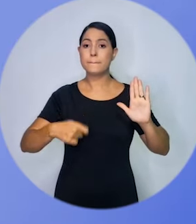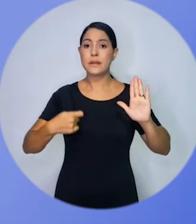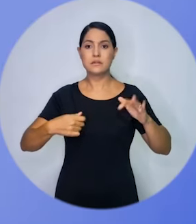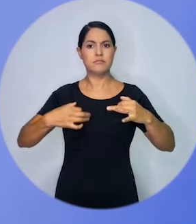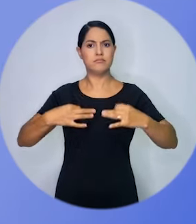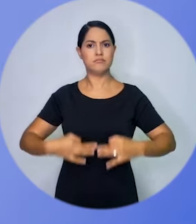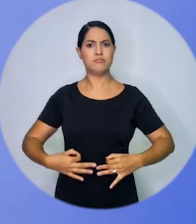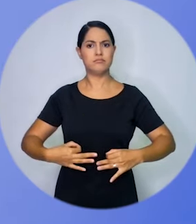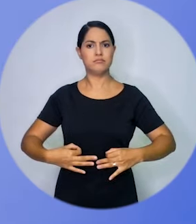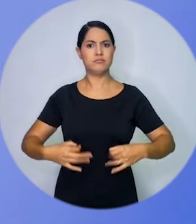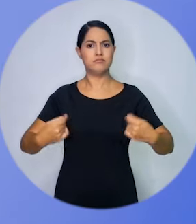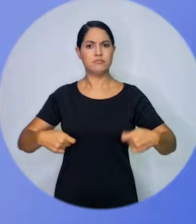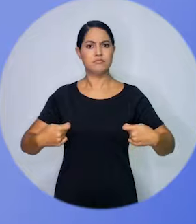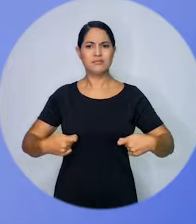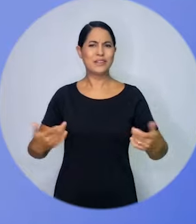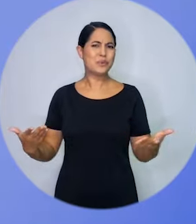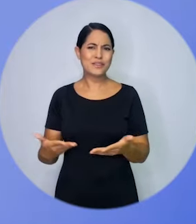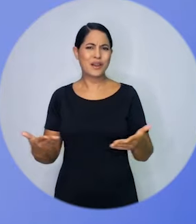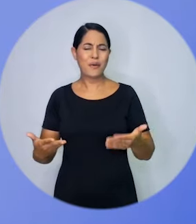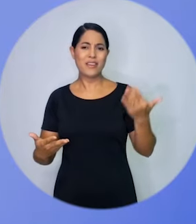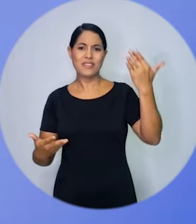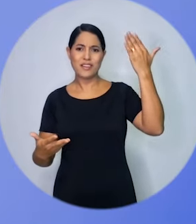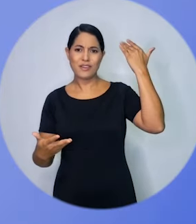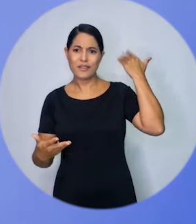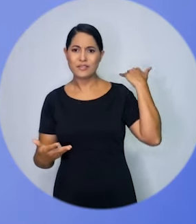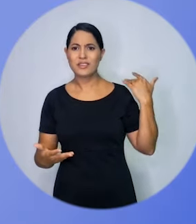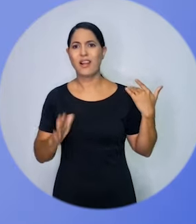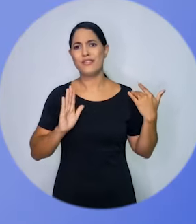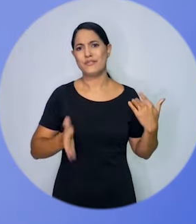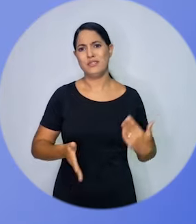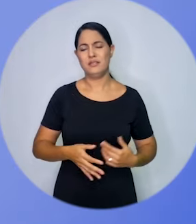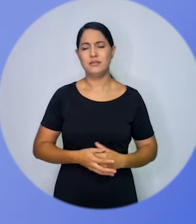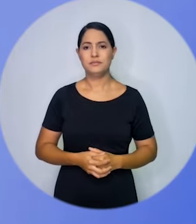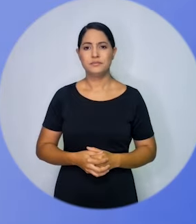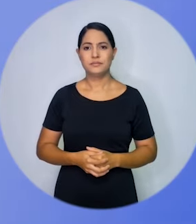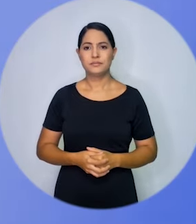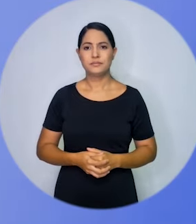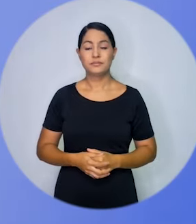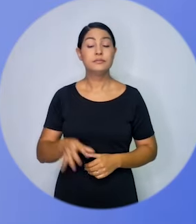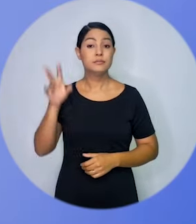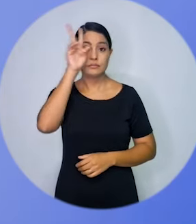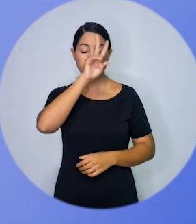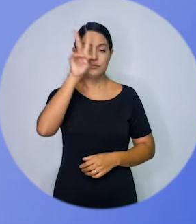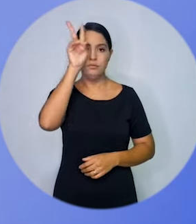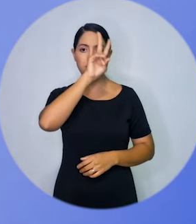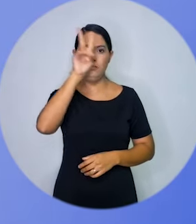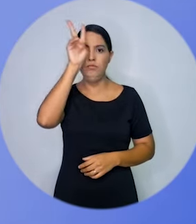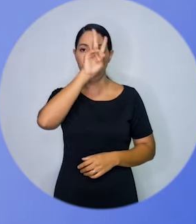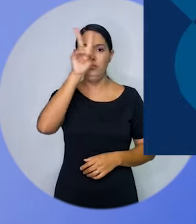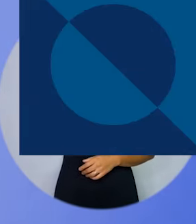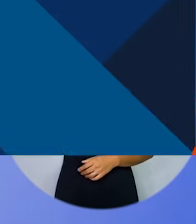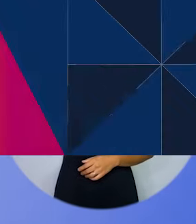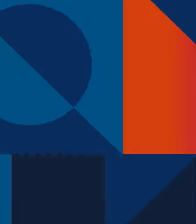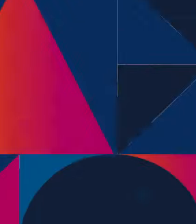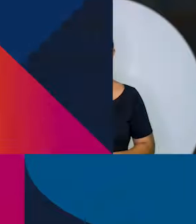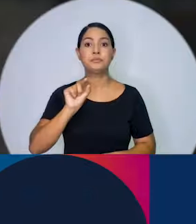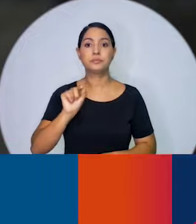respeitadas. Por quê? Porque a nossa profissão exige uma certa liturgia. E isso não é de agora. É desde a Idade